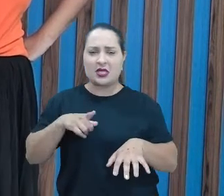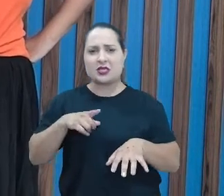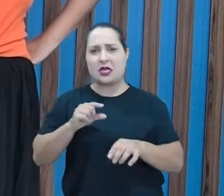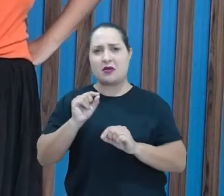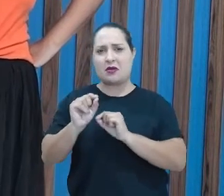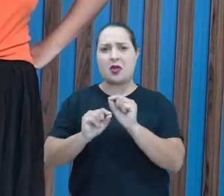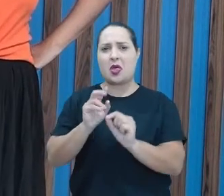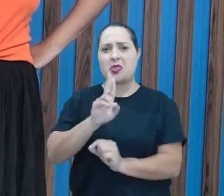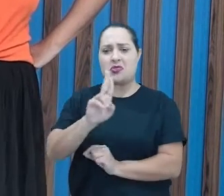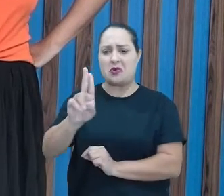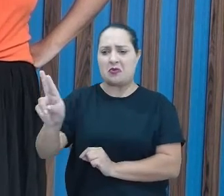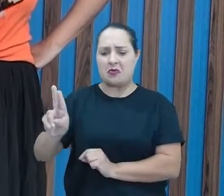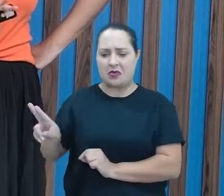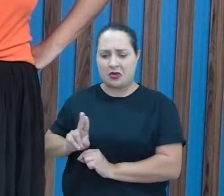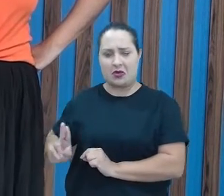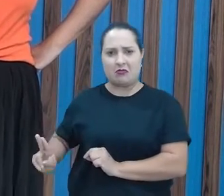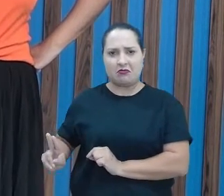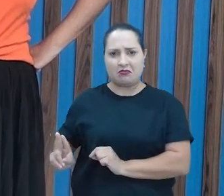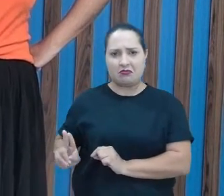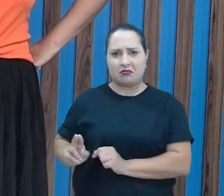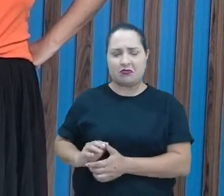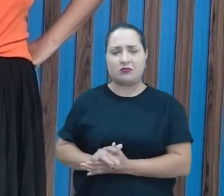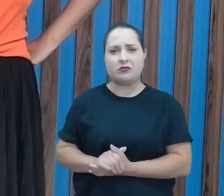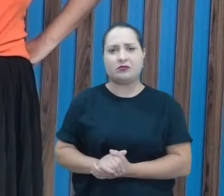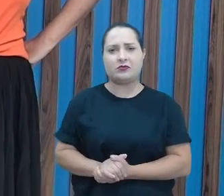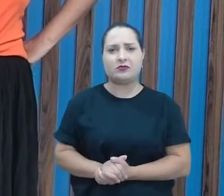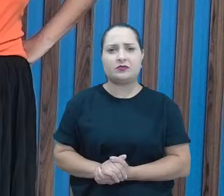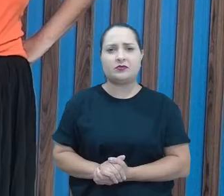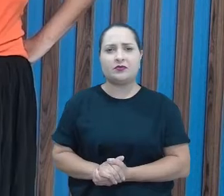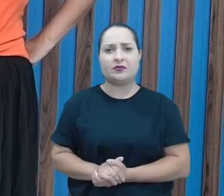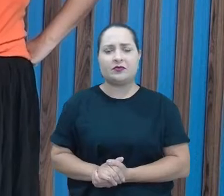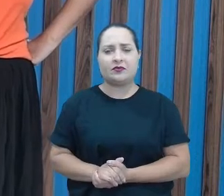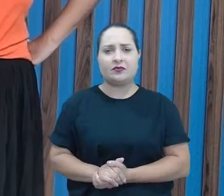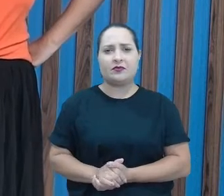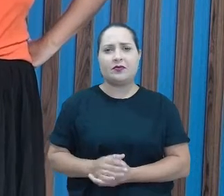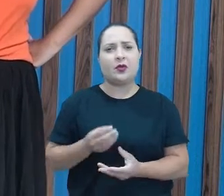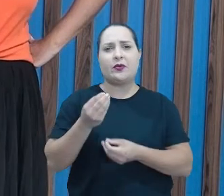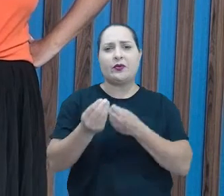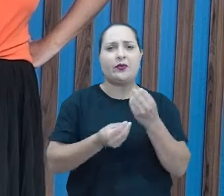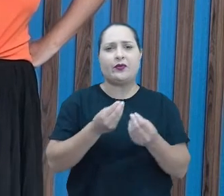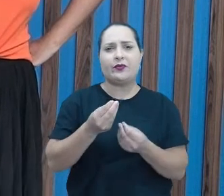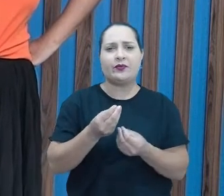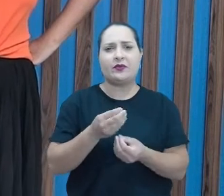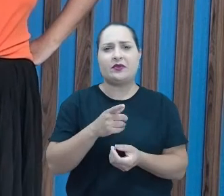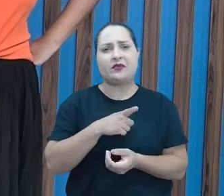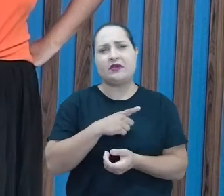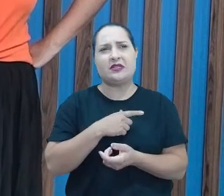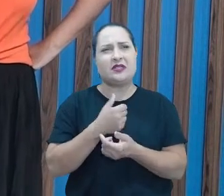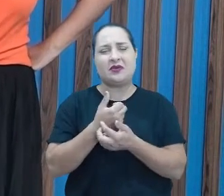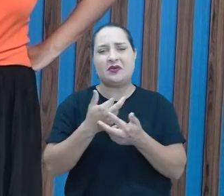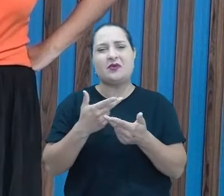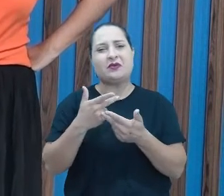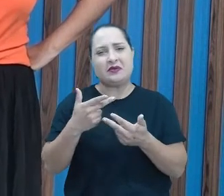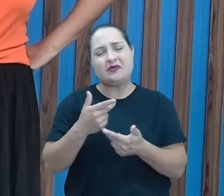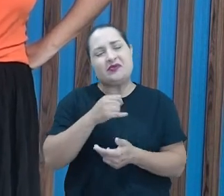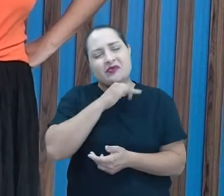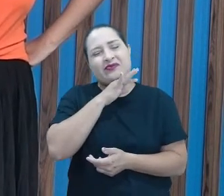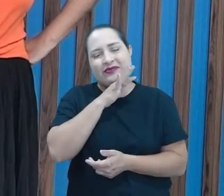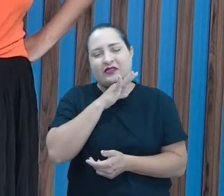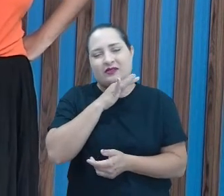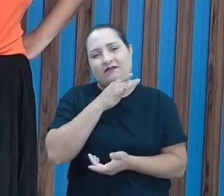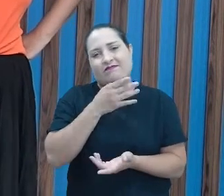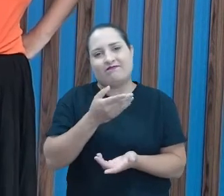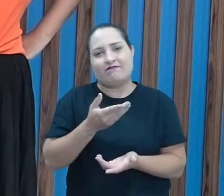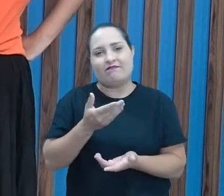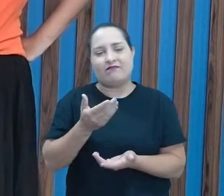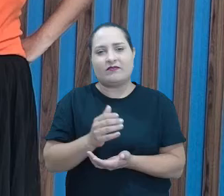A gente pode pensar em estereótipos como rótulos, mas é assim, é um rótulo que traz em si ideias bem negativas, na verdade. Rótulos